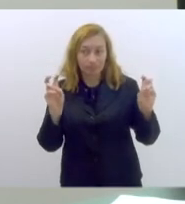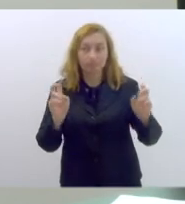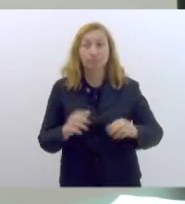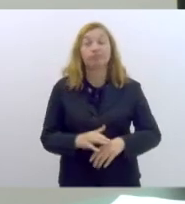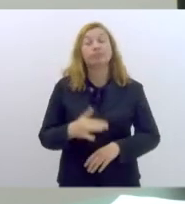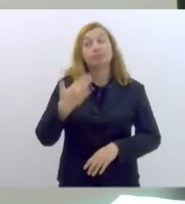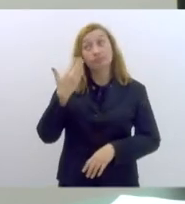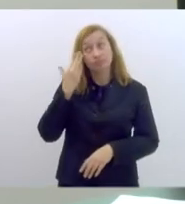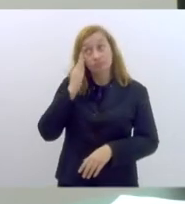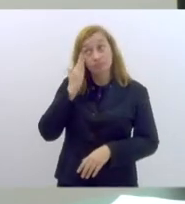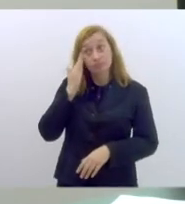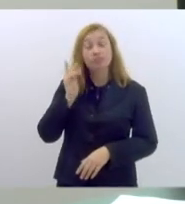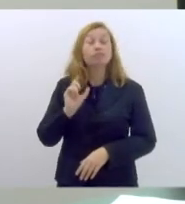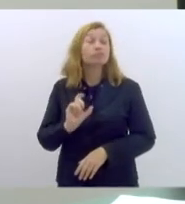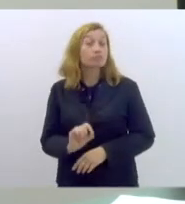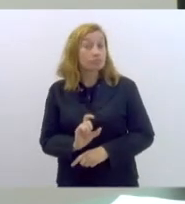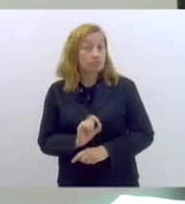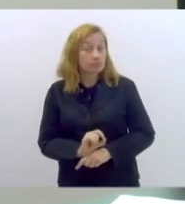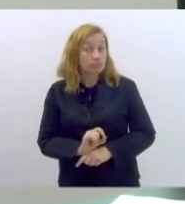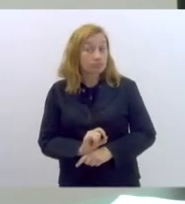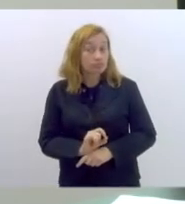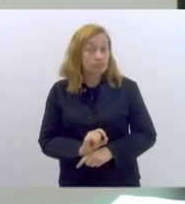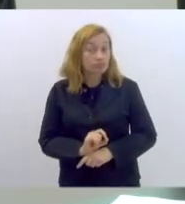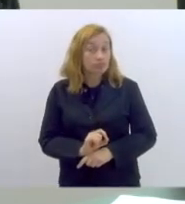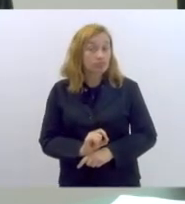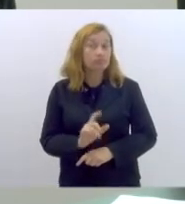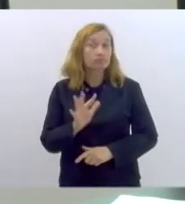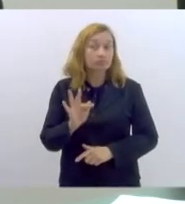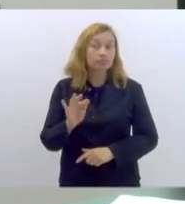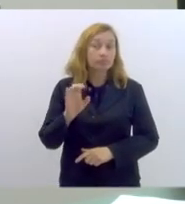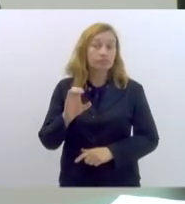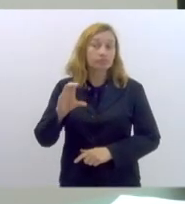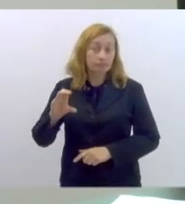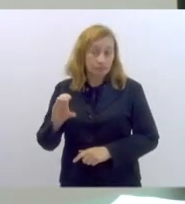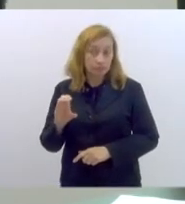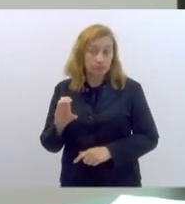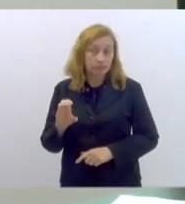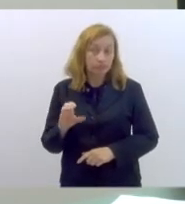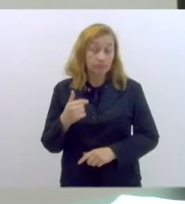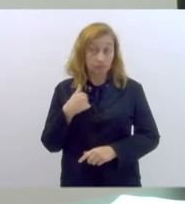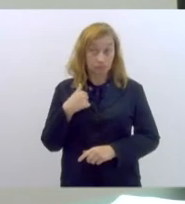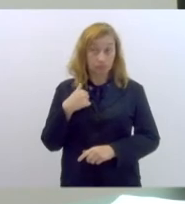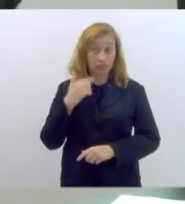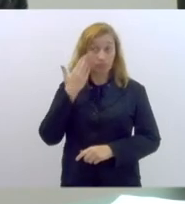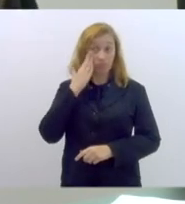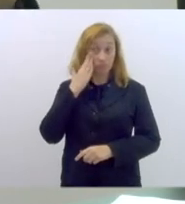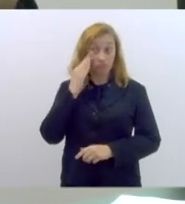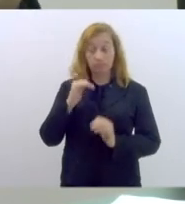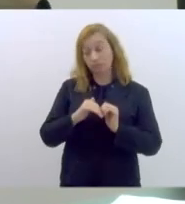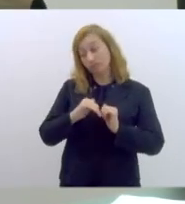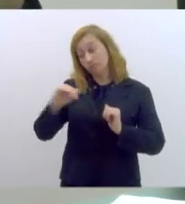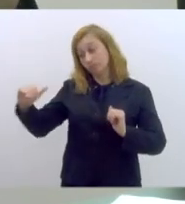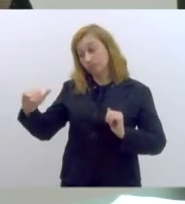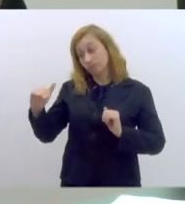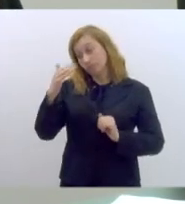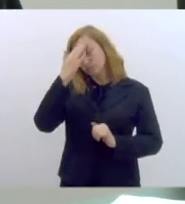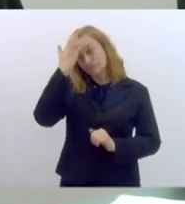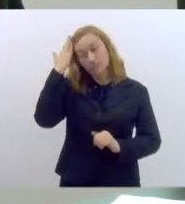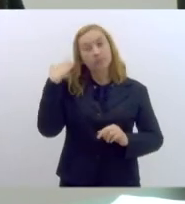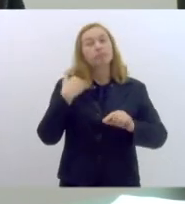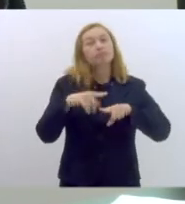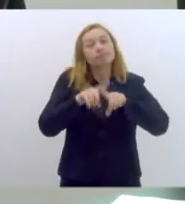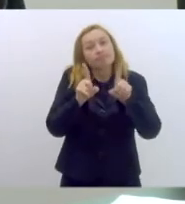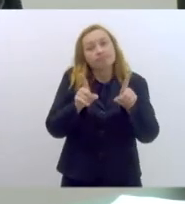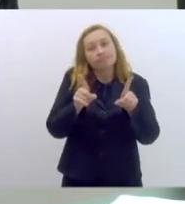eu entendi que o FEC estava, eu entendi, fora. Né? Mas